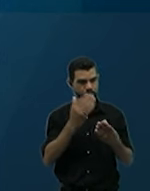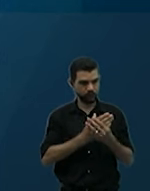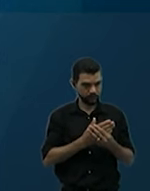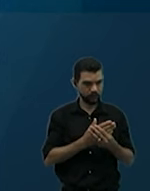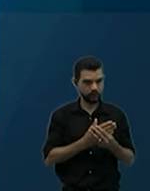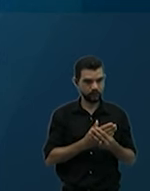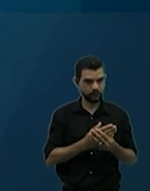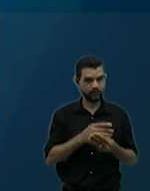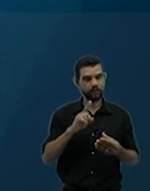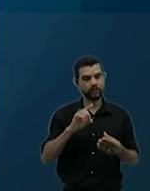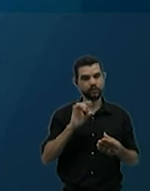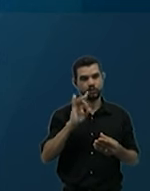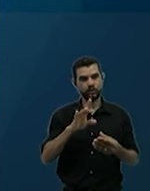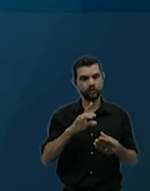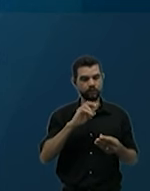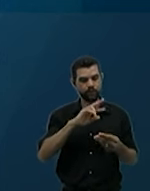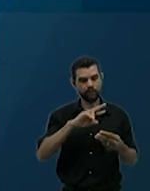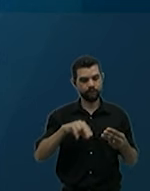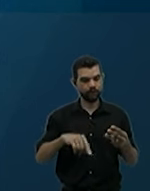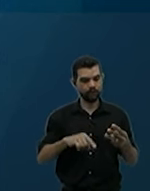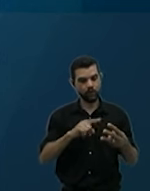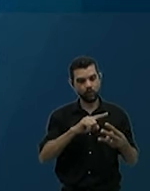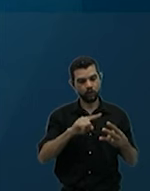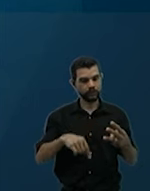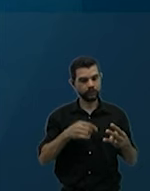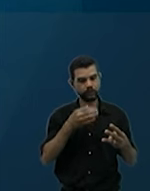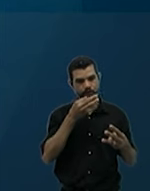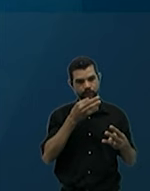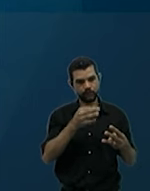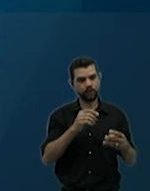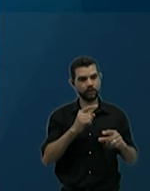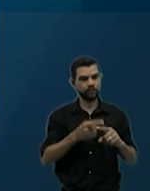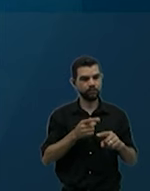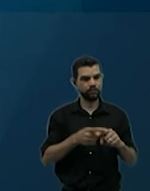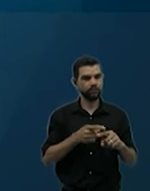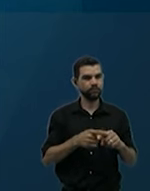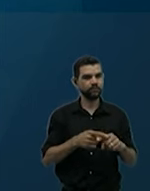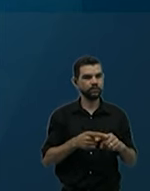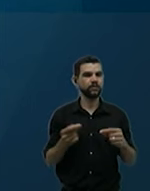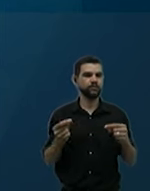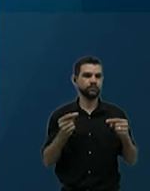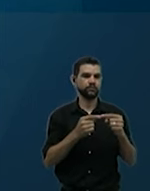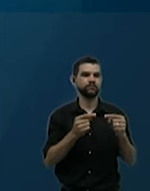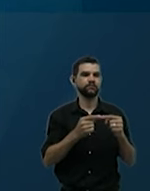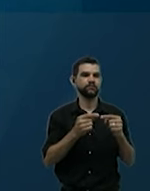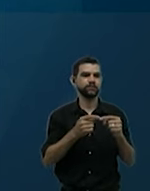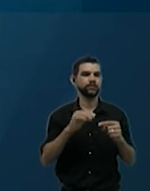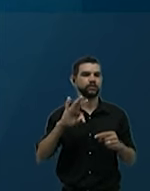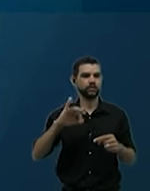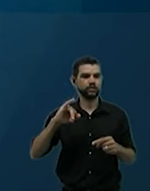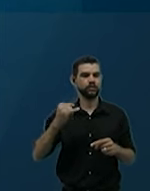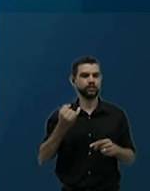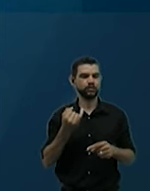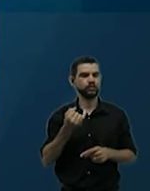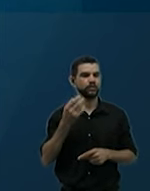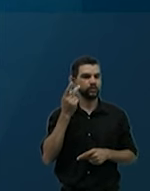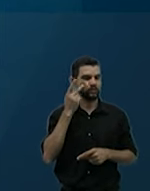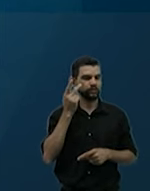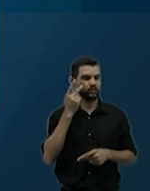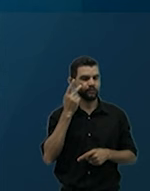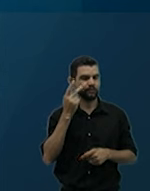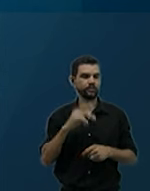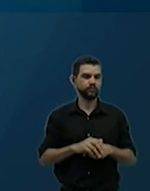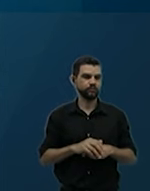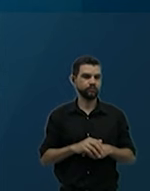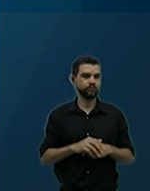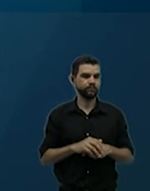diz respeito ao município de São Paulo e podem ter caminhos diferentes se não for colocado essas questões pelo